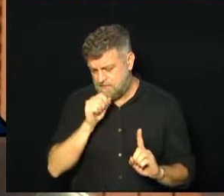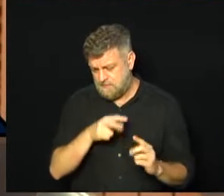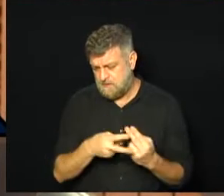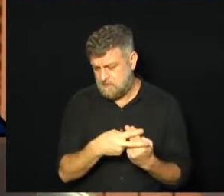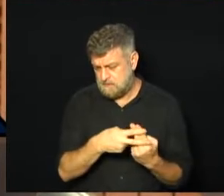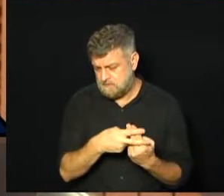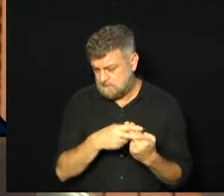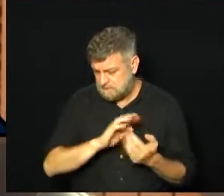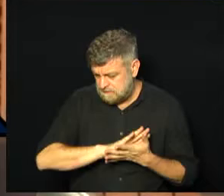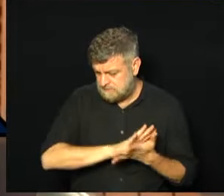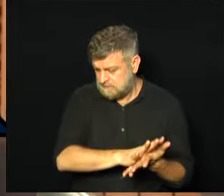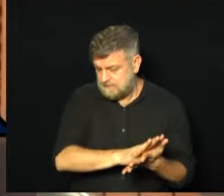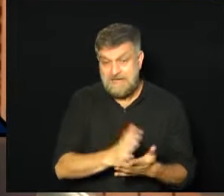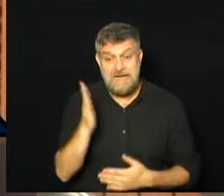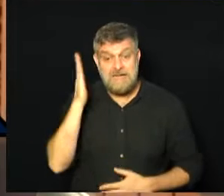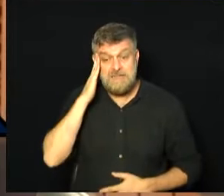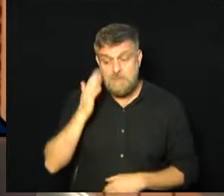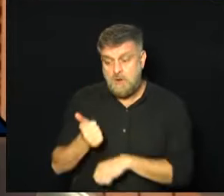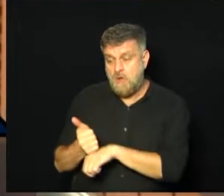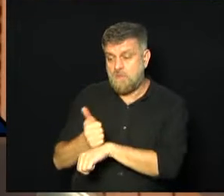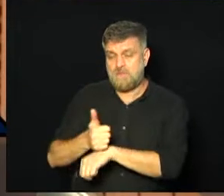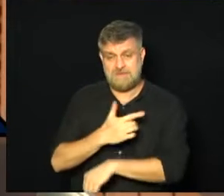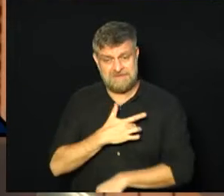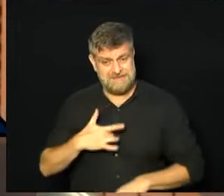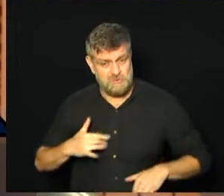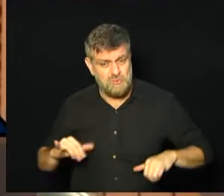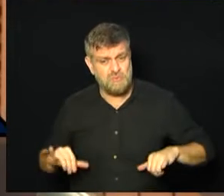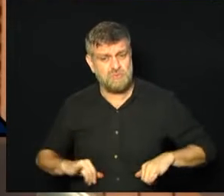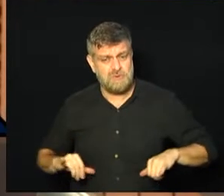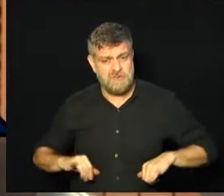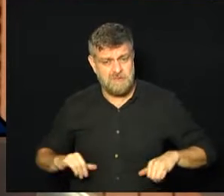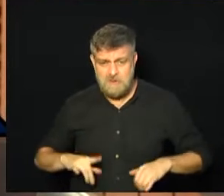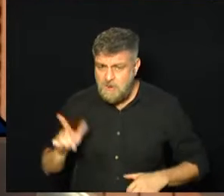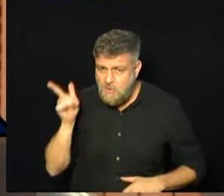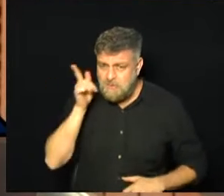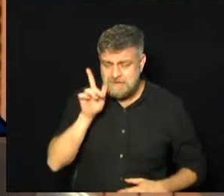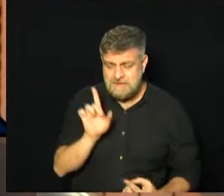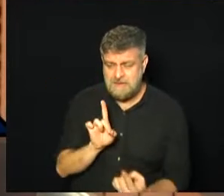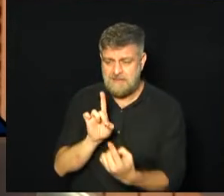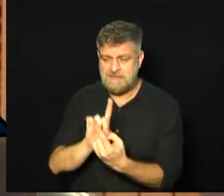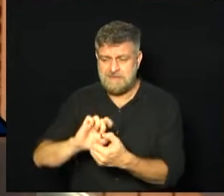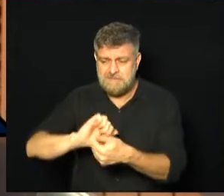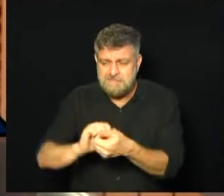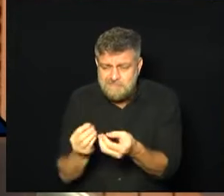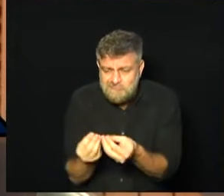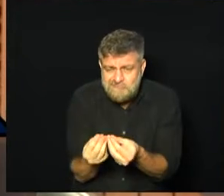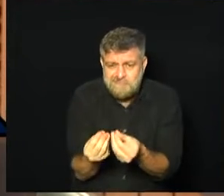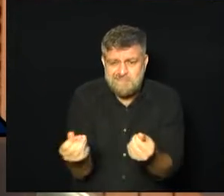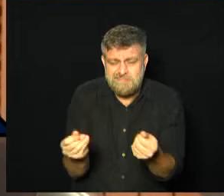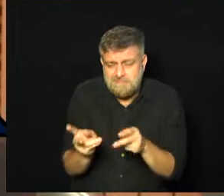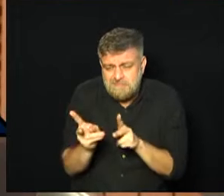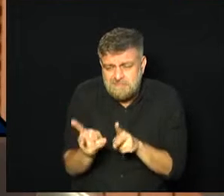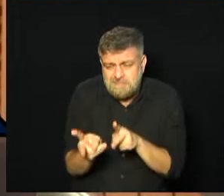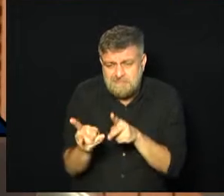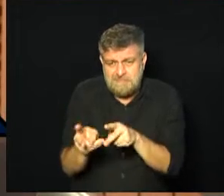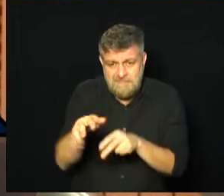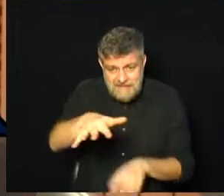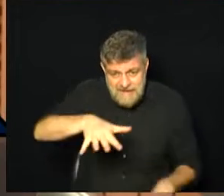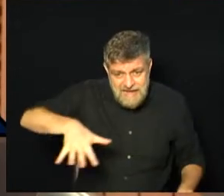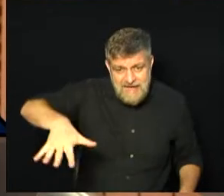quanto um trabalhador da saúde sofre para poder manter um atendimento de qualidade nessa